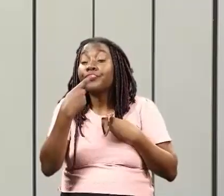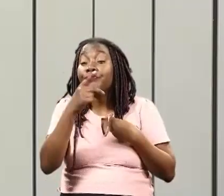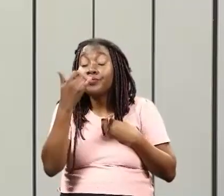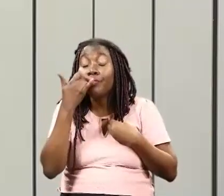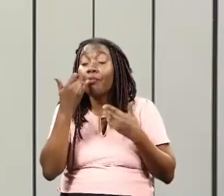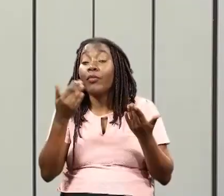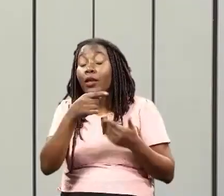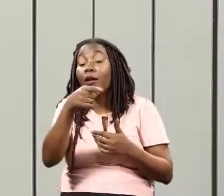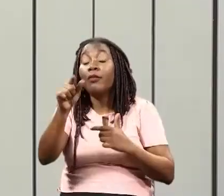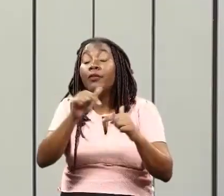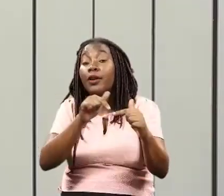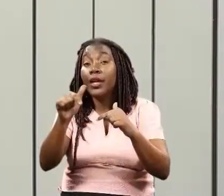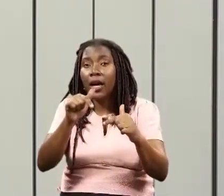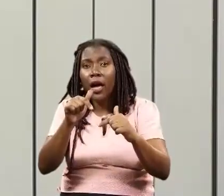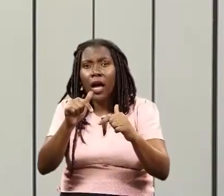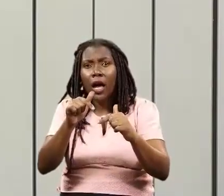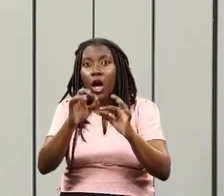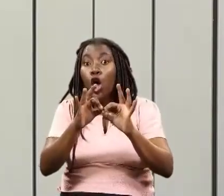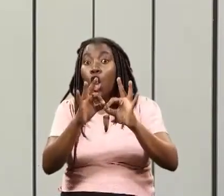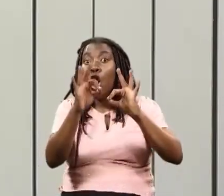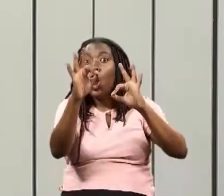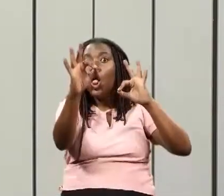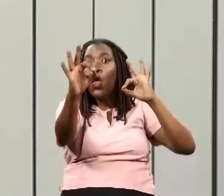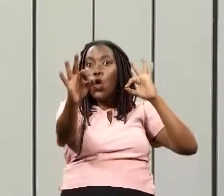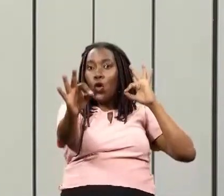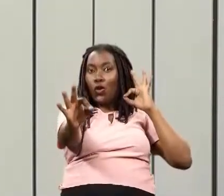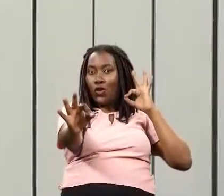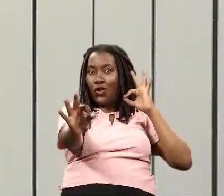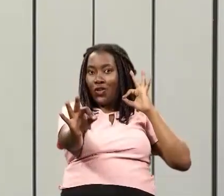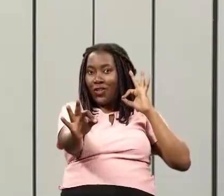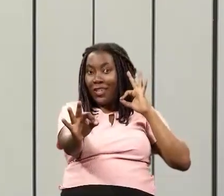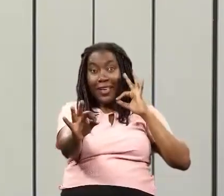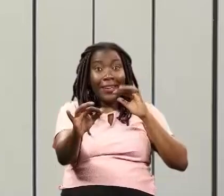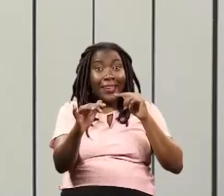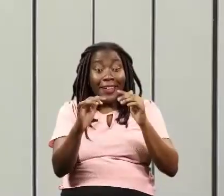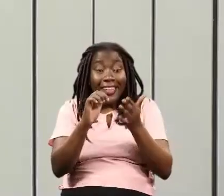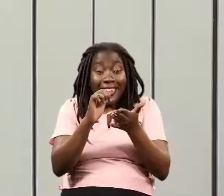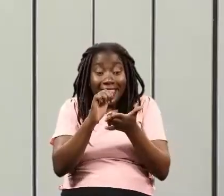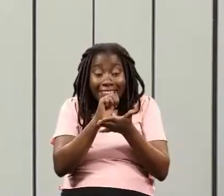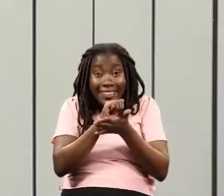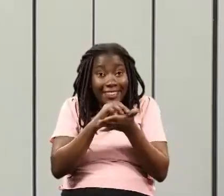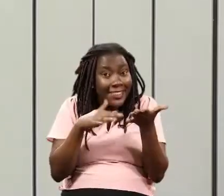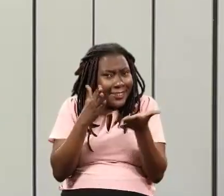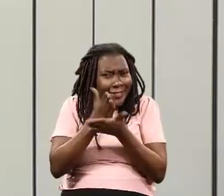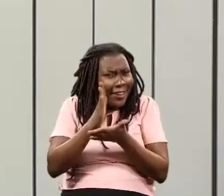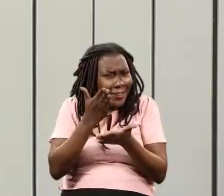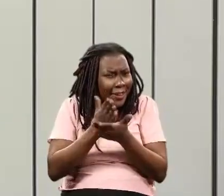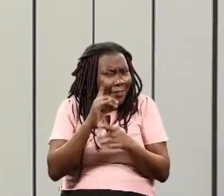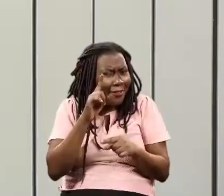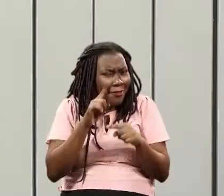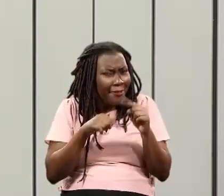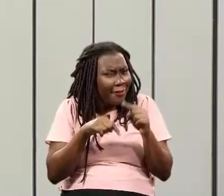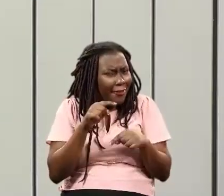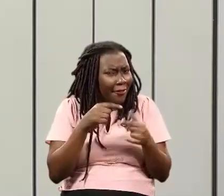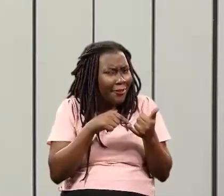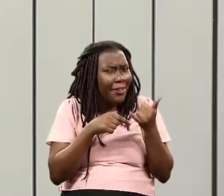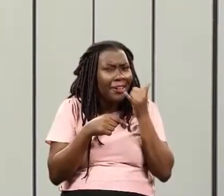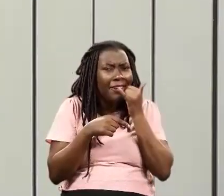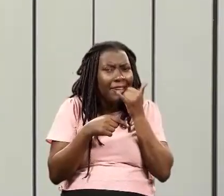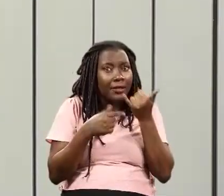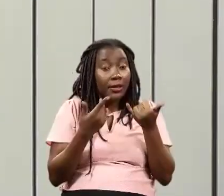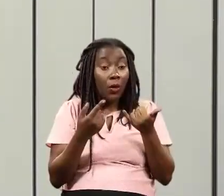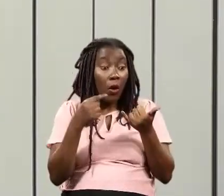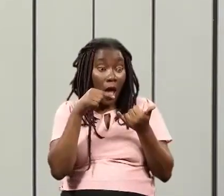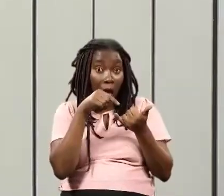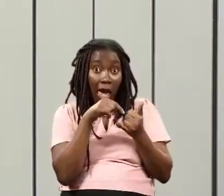executar tal tarefa, longe do seu celular. Mas a tarefa não tinha nada a ver com o aparelho. Então, o simples fato de o aparelho